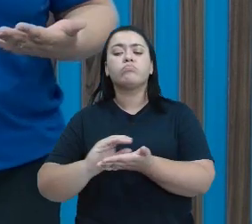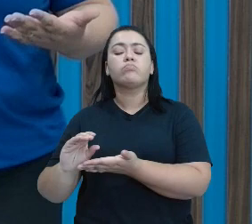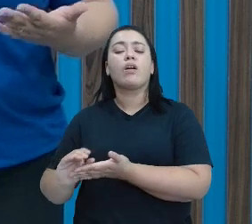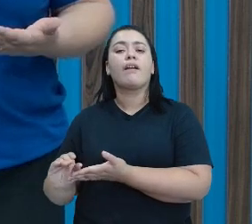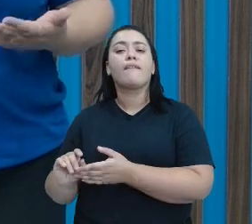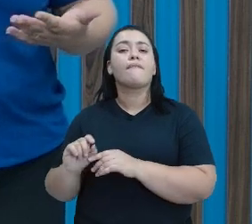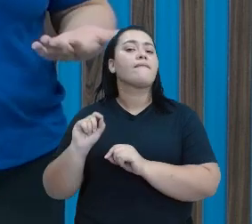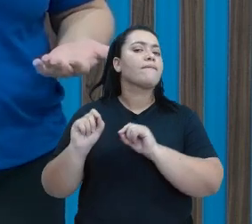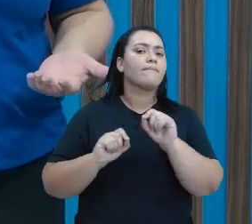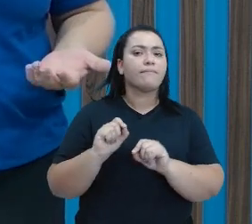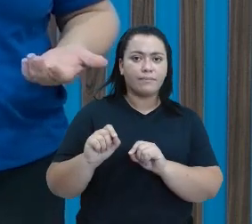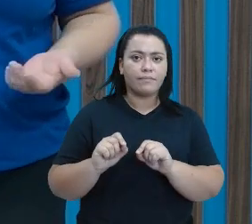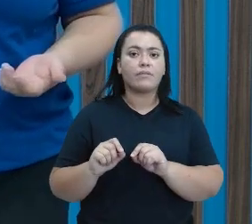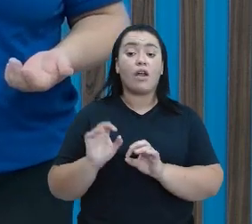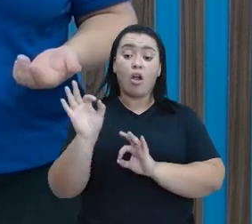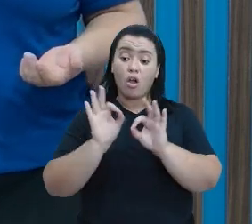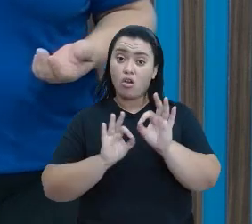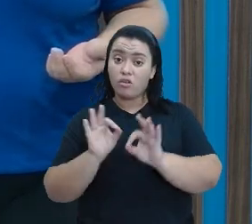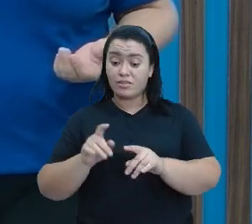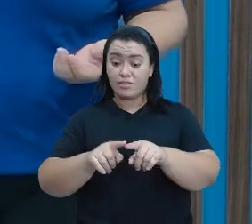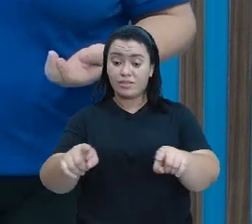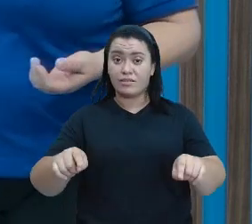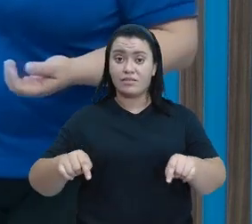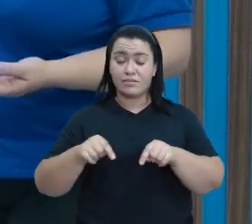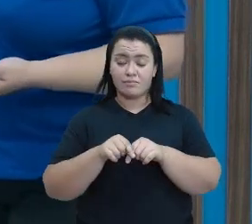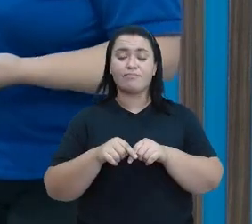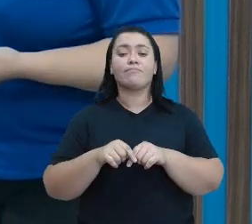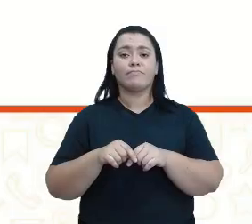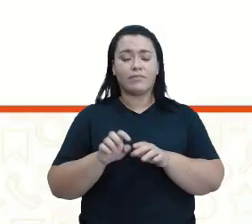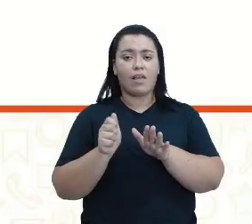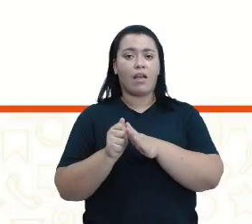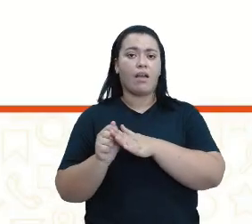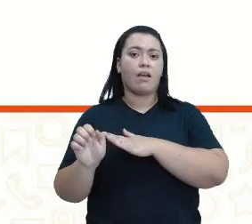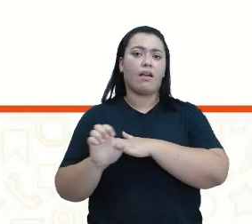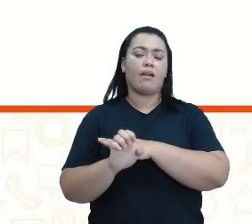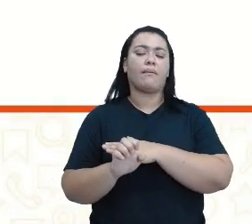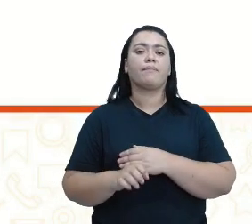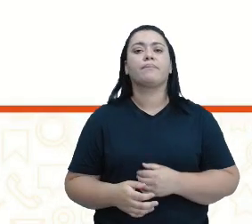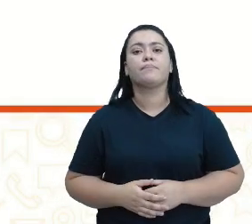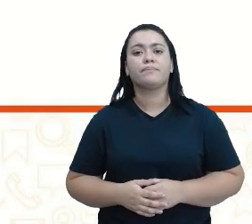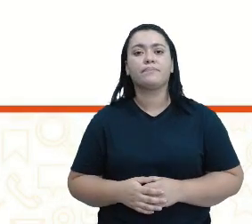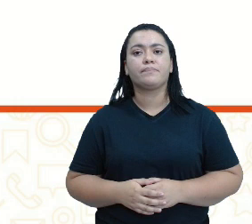melhor aproveitamento e organização da sala de recurso.